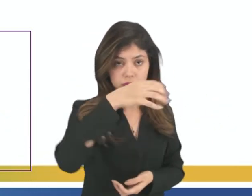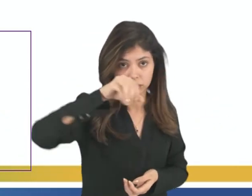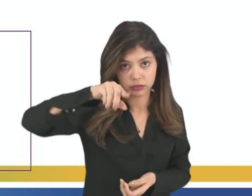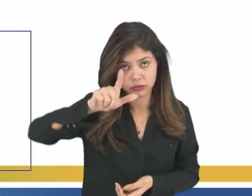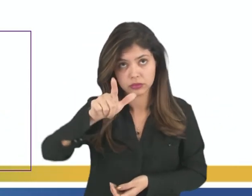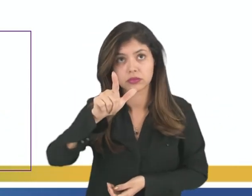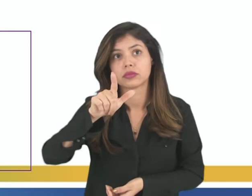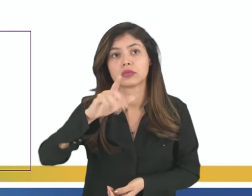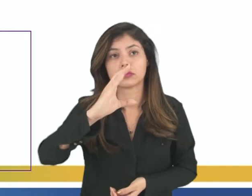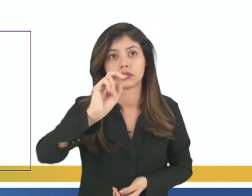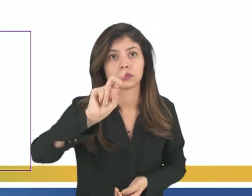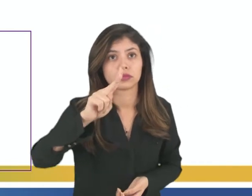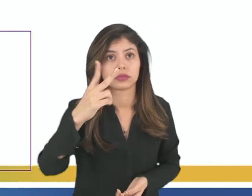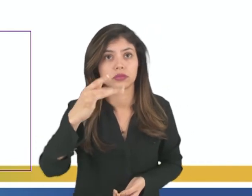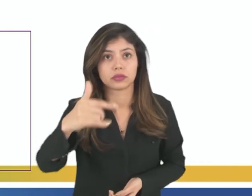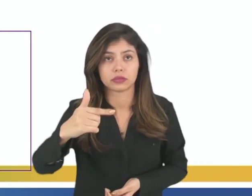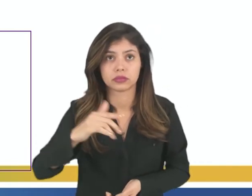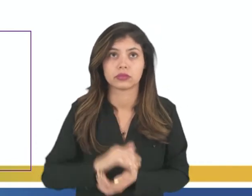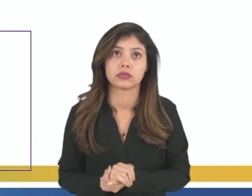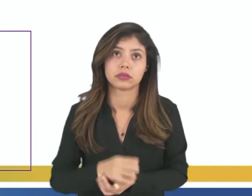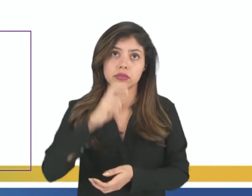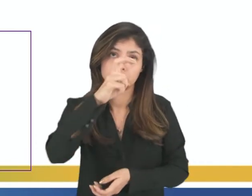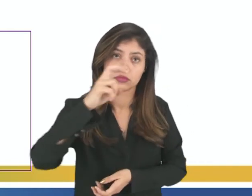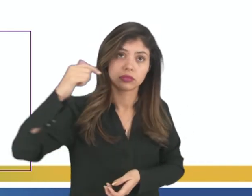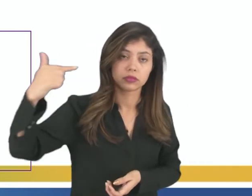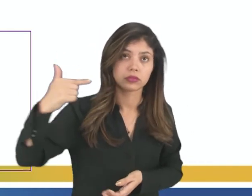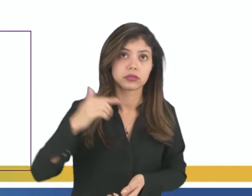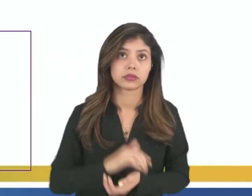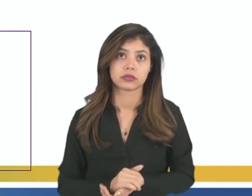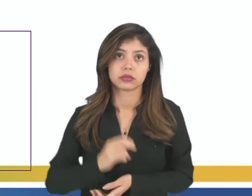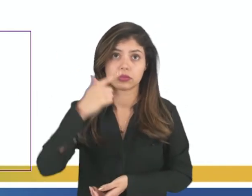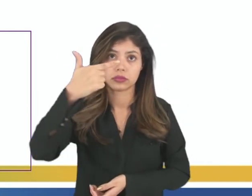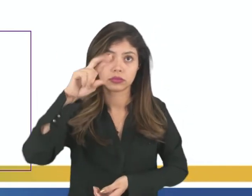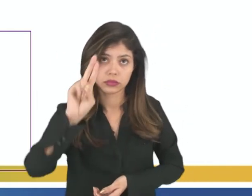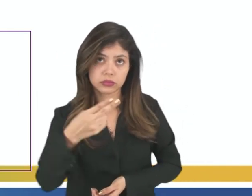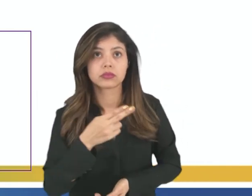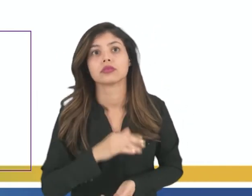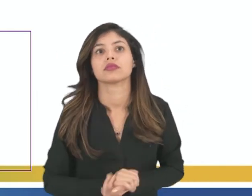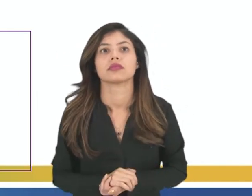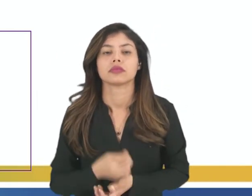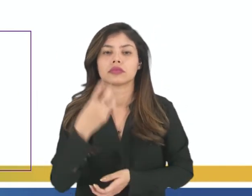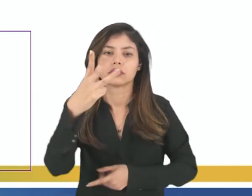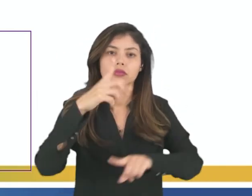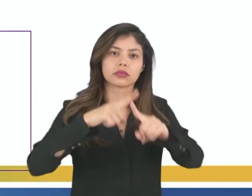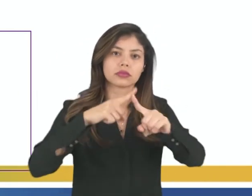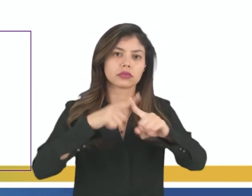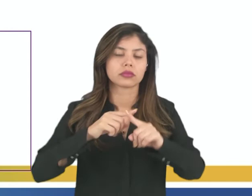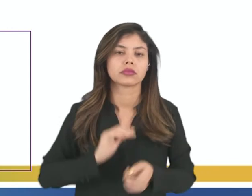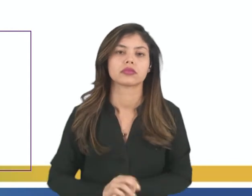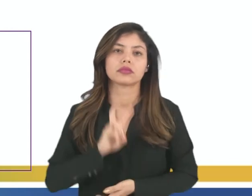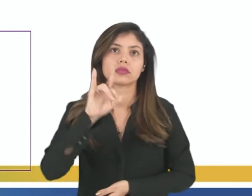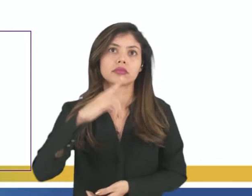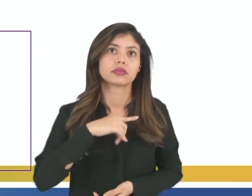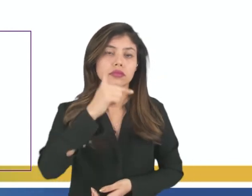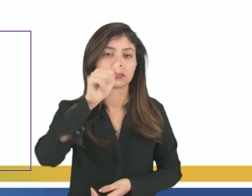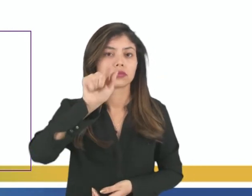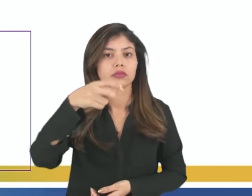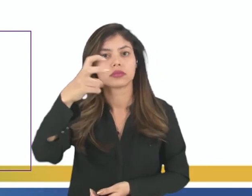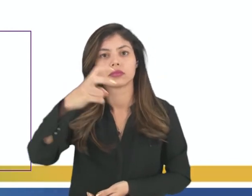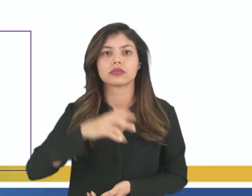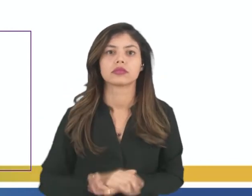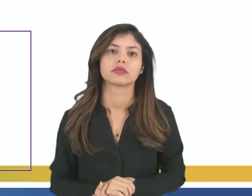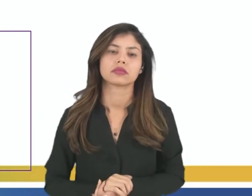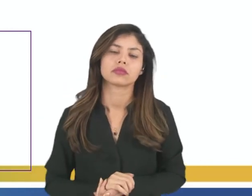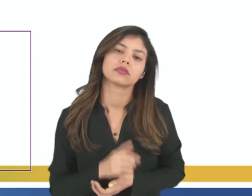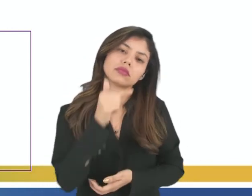acetileno, C2H2, 5 sobre 2 é 2,5, então quando eu multiplico 2,5 por 3, eu vou ter aí 7,5,